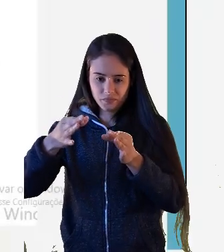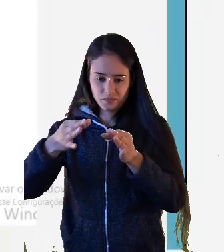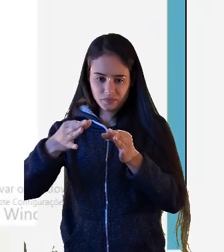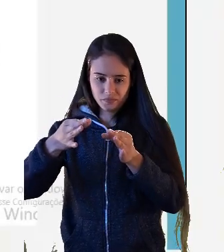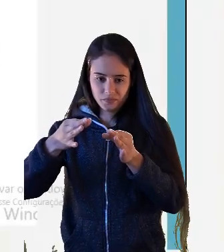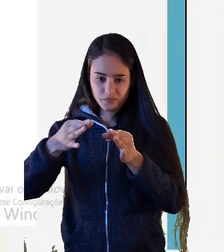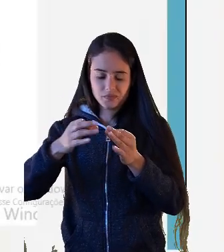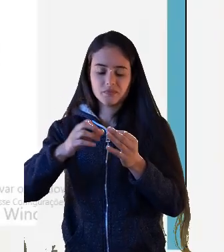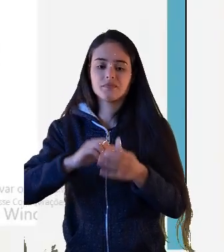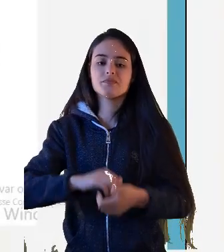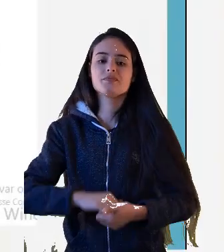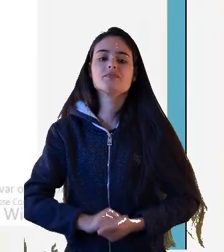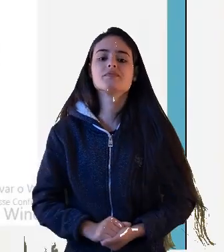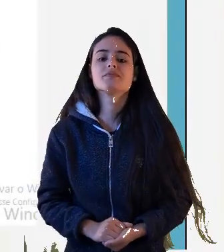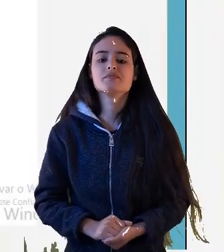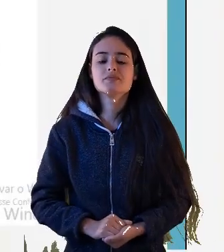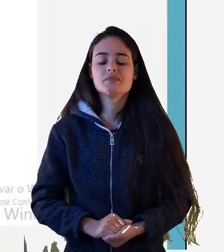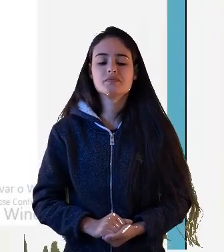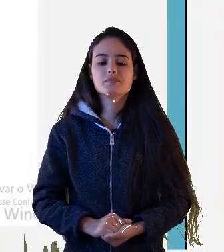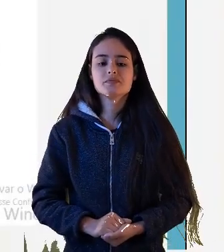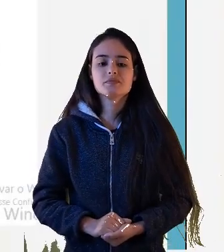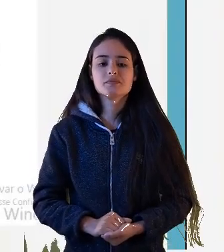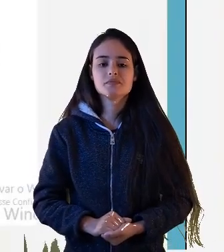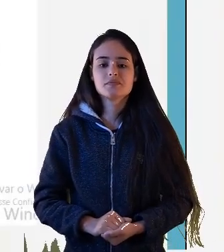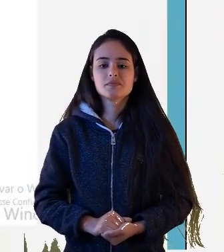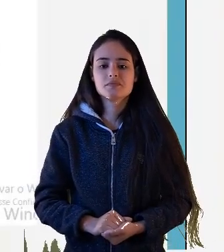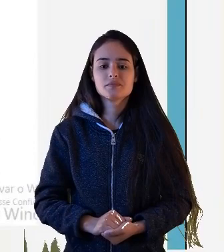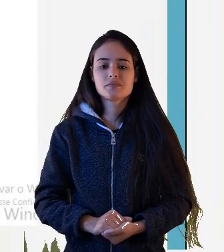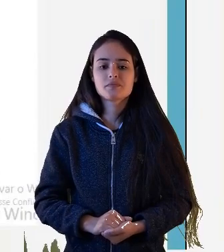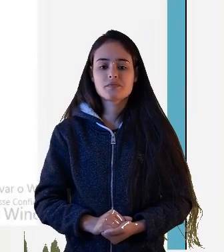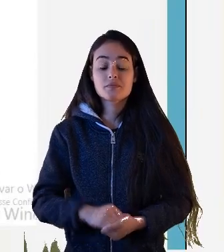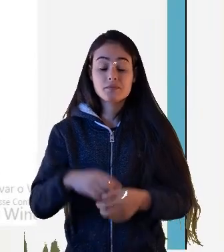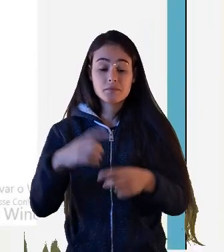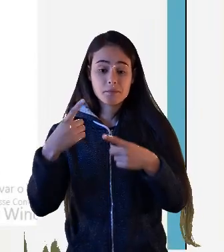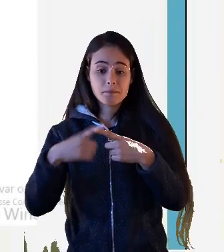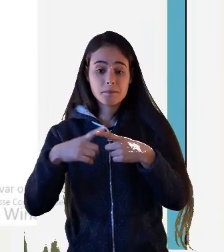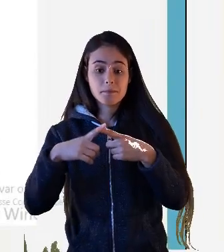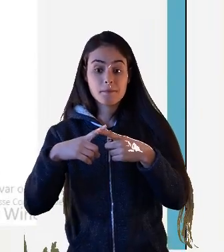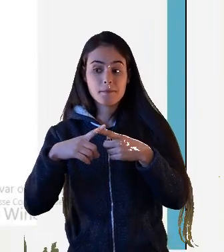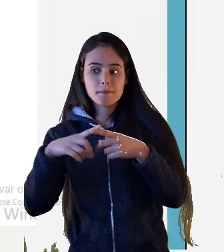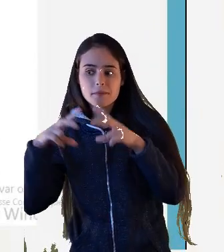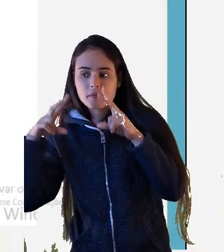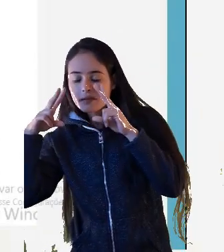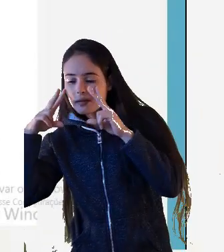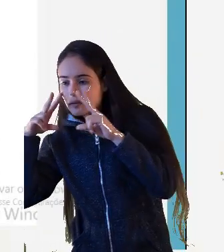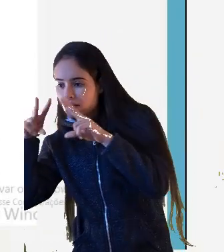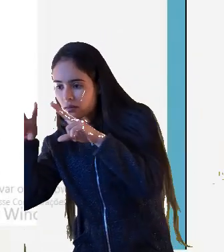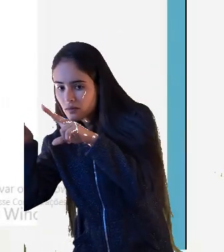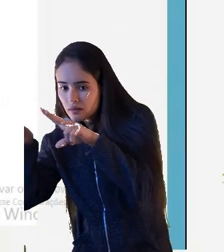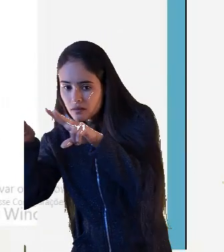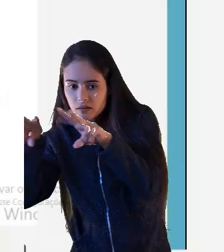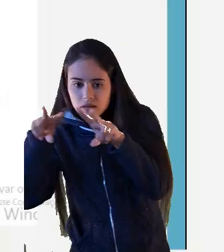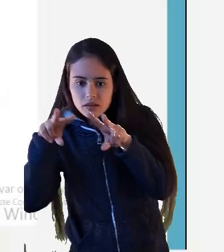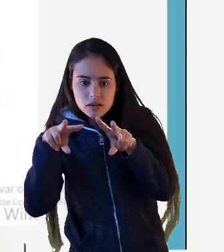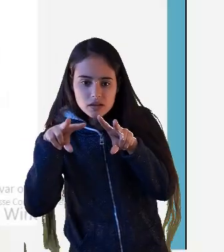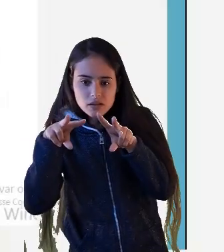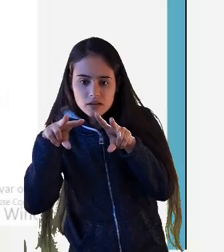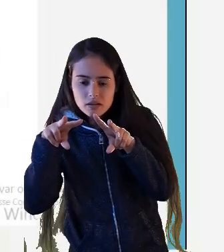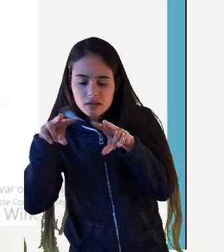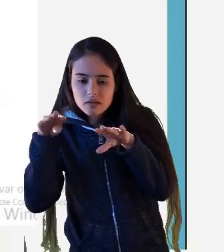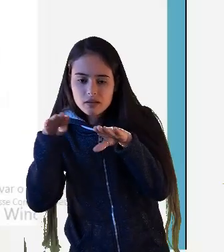tudo, porque eu tive alojamento, né, alimentação no bandejão, né, não tinha cotas na minha